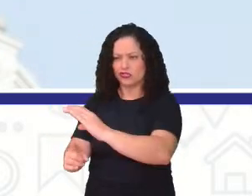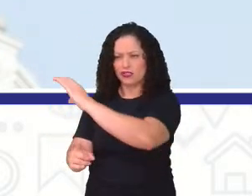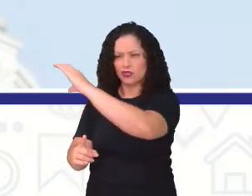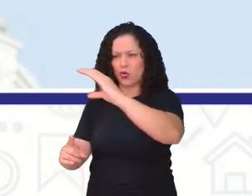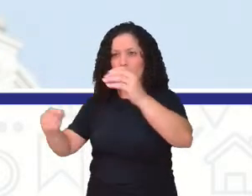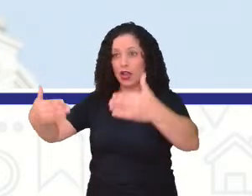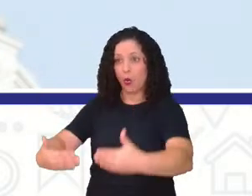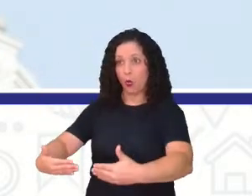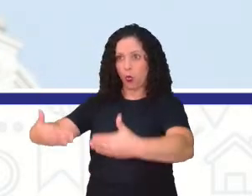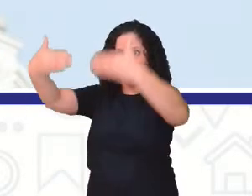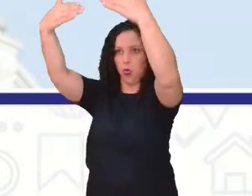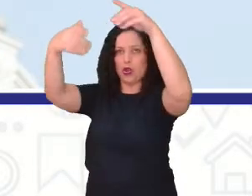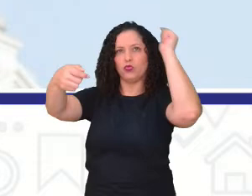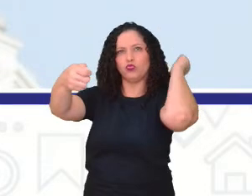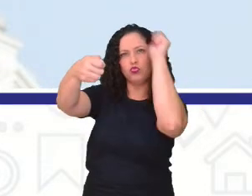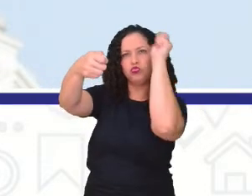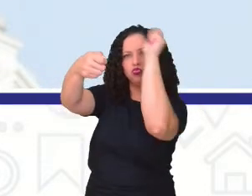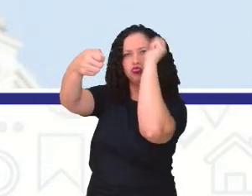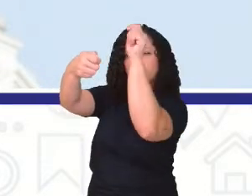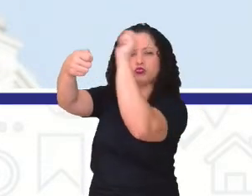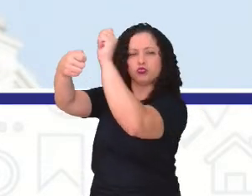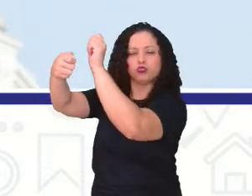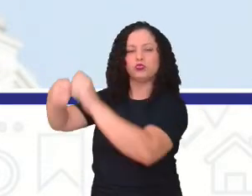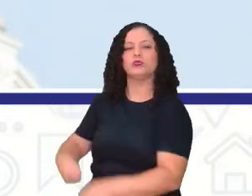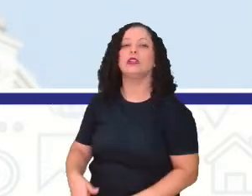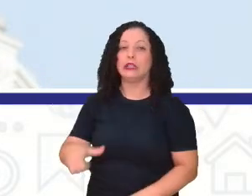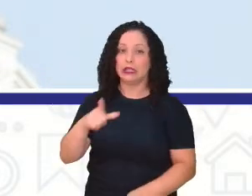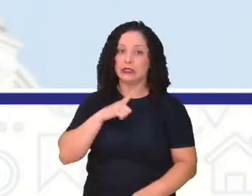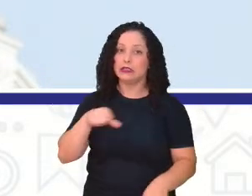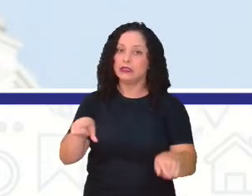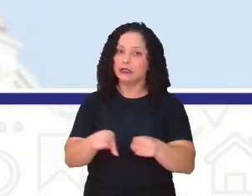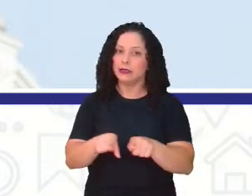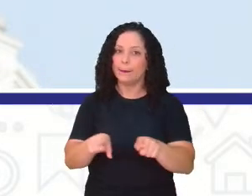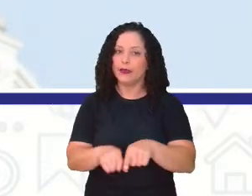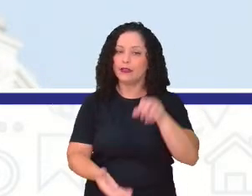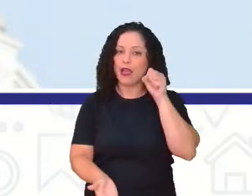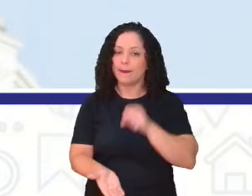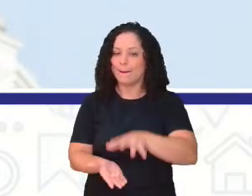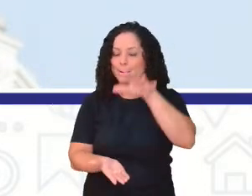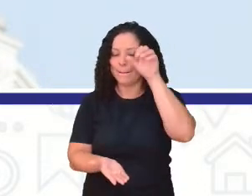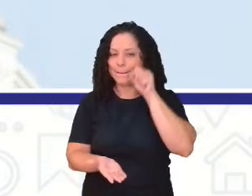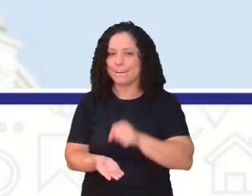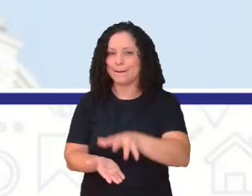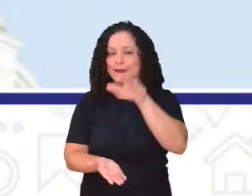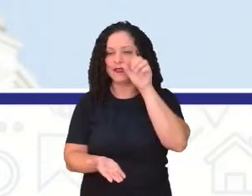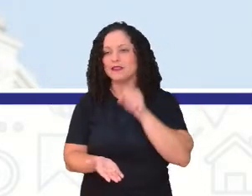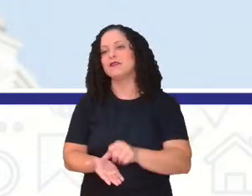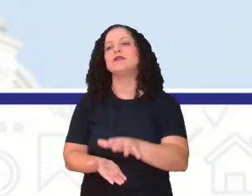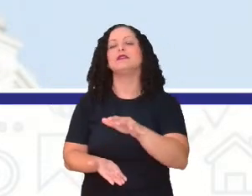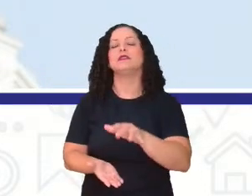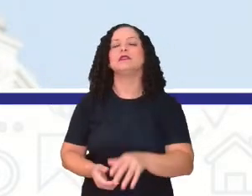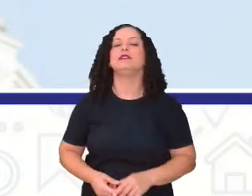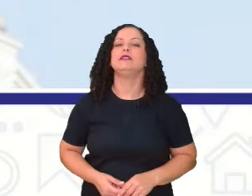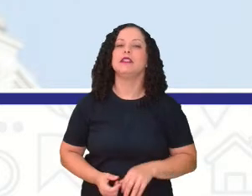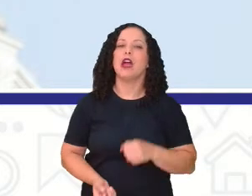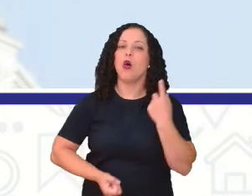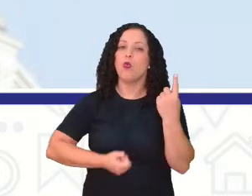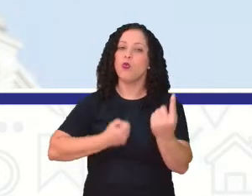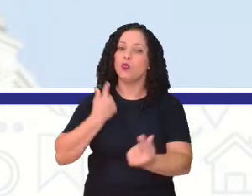havia ocorrido a invenção da imprensa de tipos móveis e